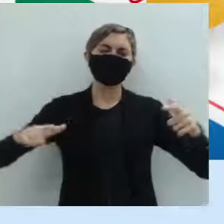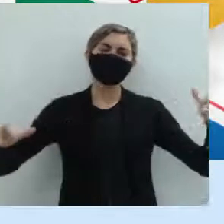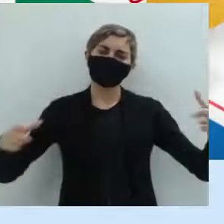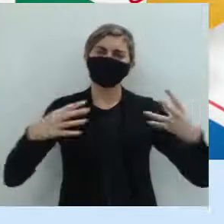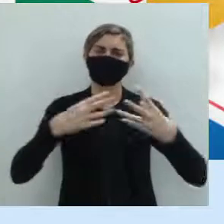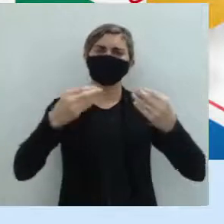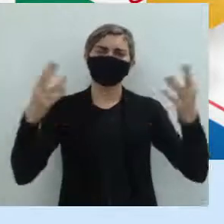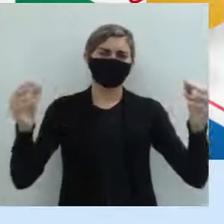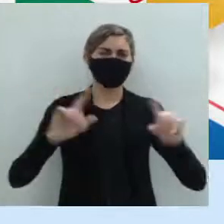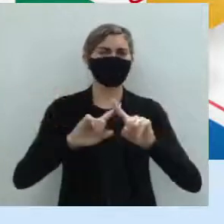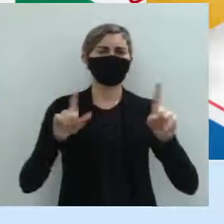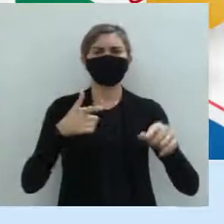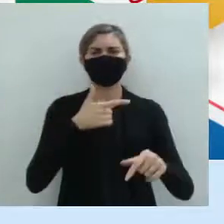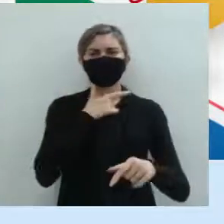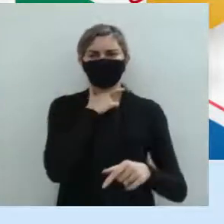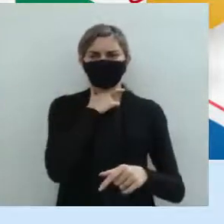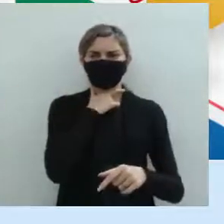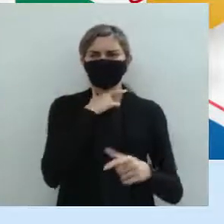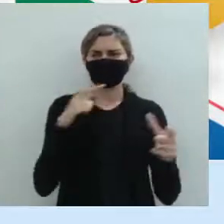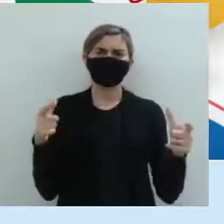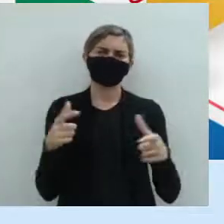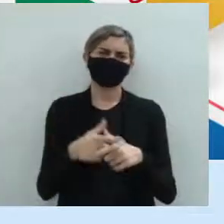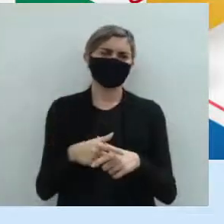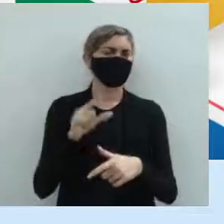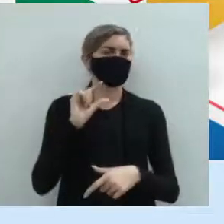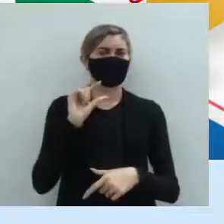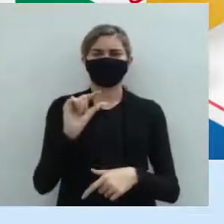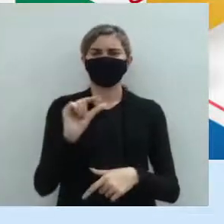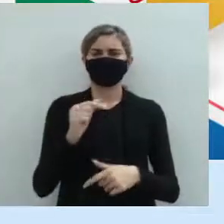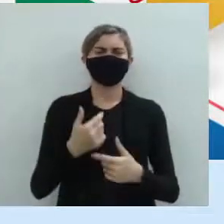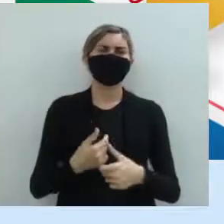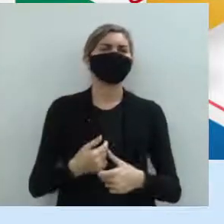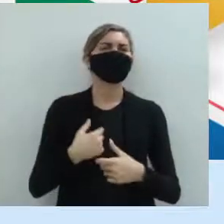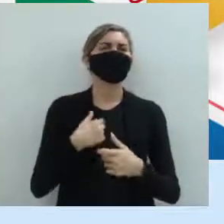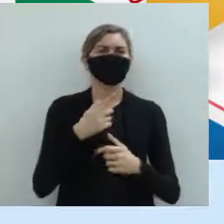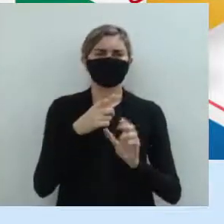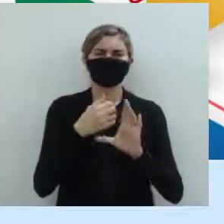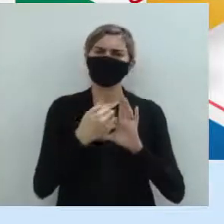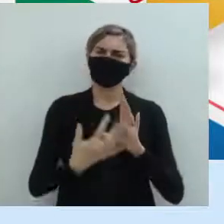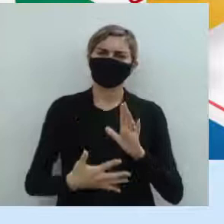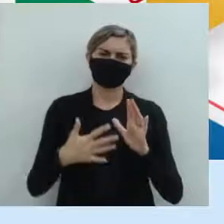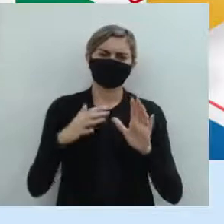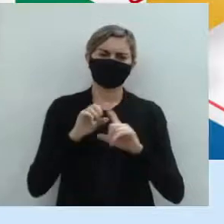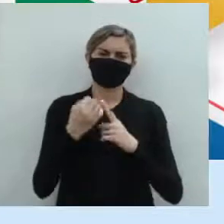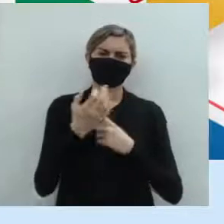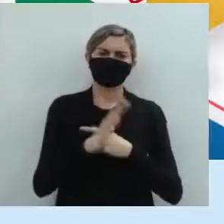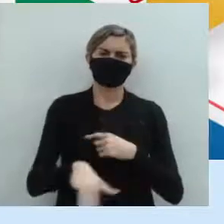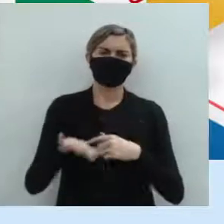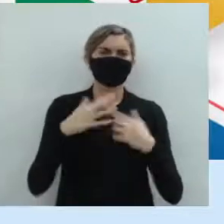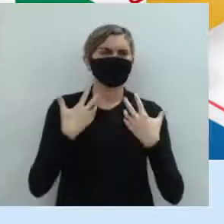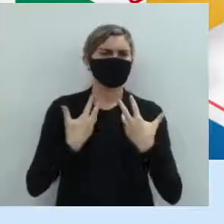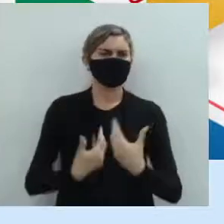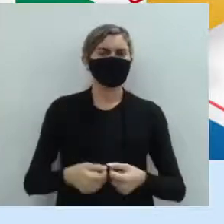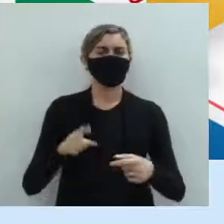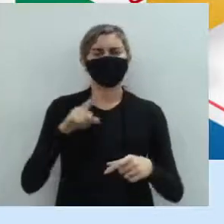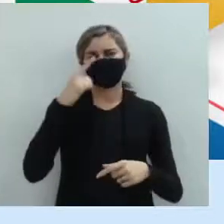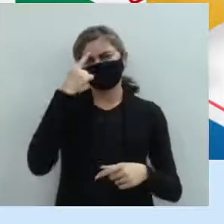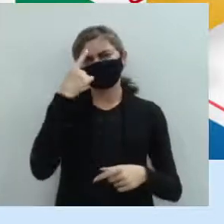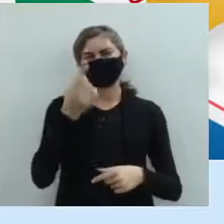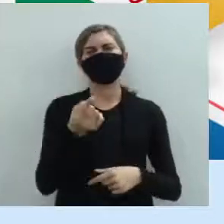mas o número de vagas disponíveis não é tão grande assim. Uma das características da sociedade do cansaço é a